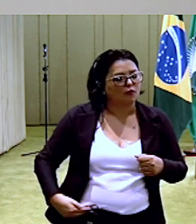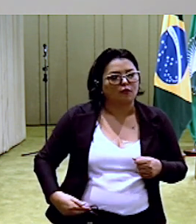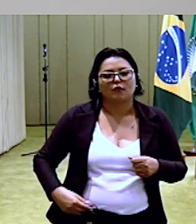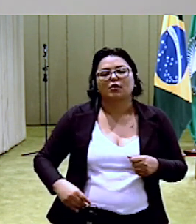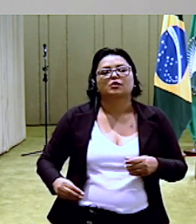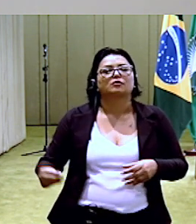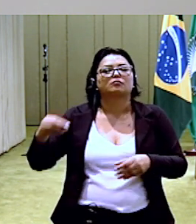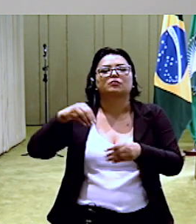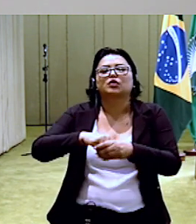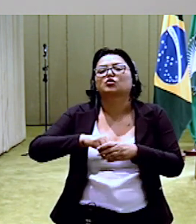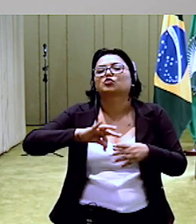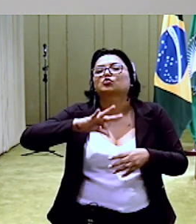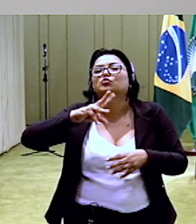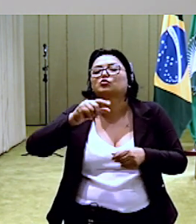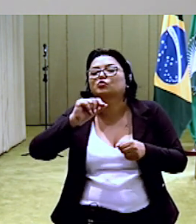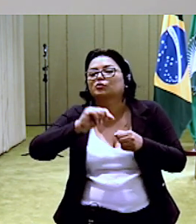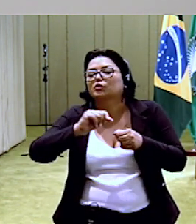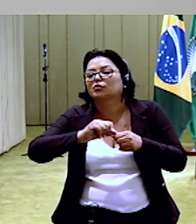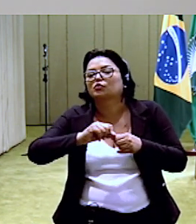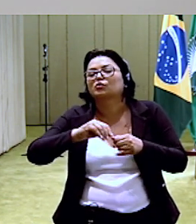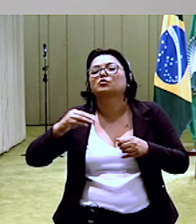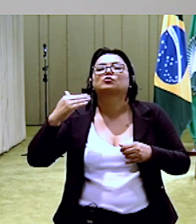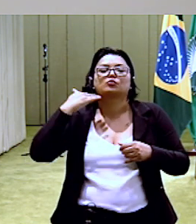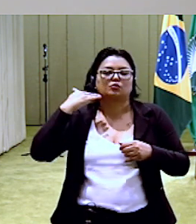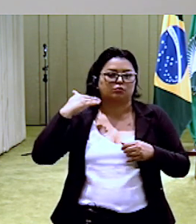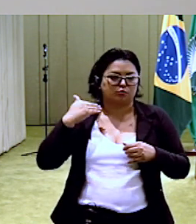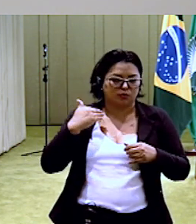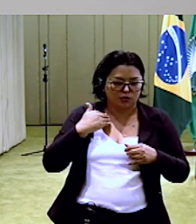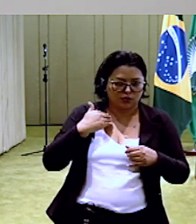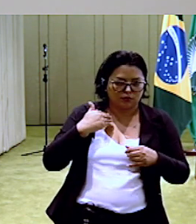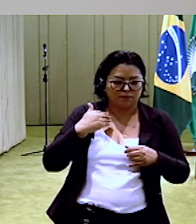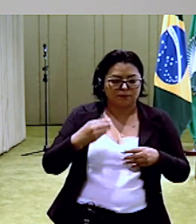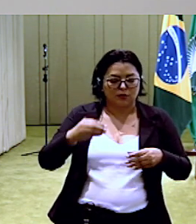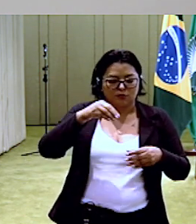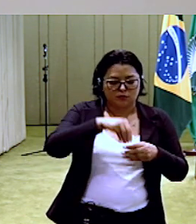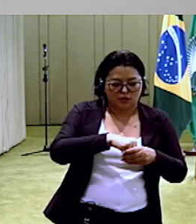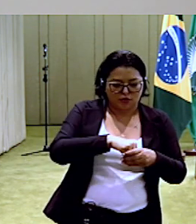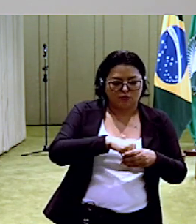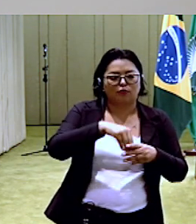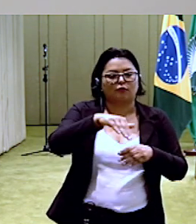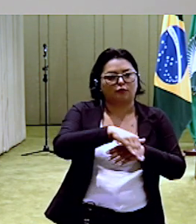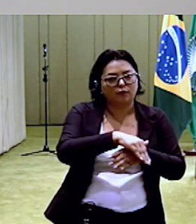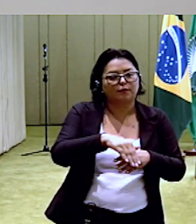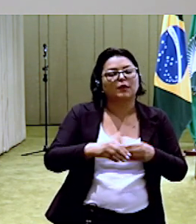do banco. Isso inclui a gente aplicar a lente da diversidade, equidade e inclusão para dentro da casa, em como a